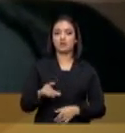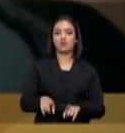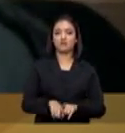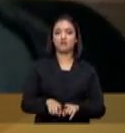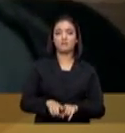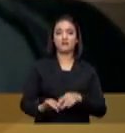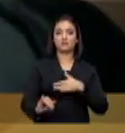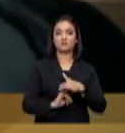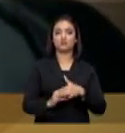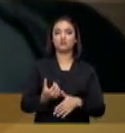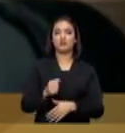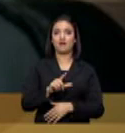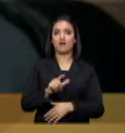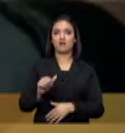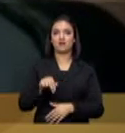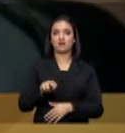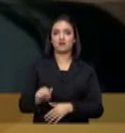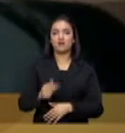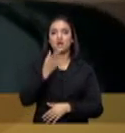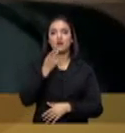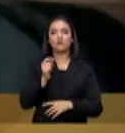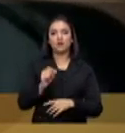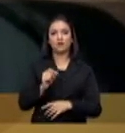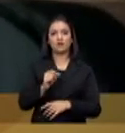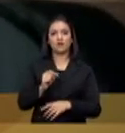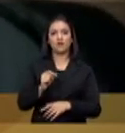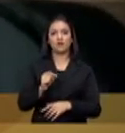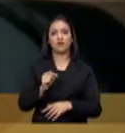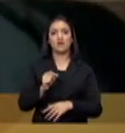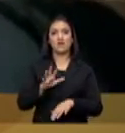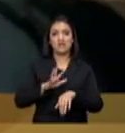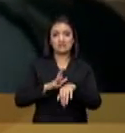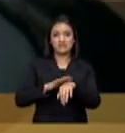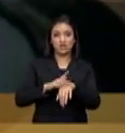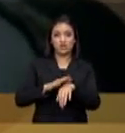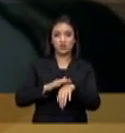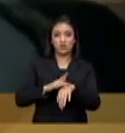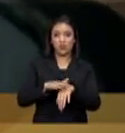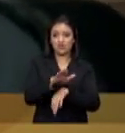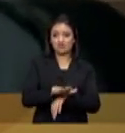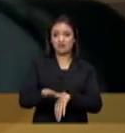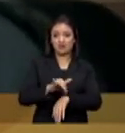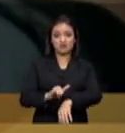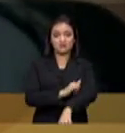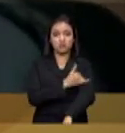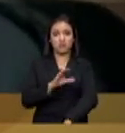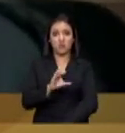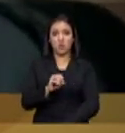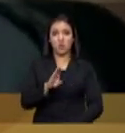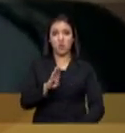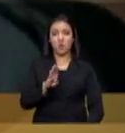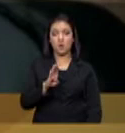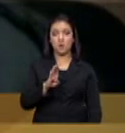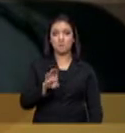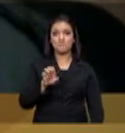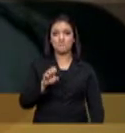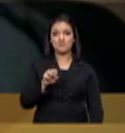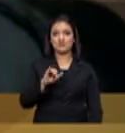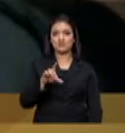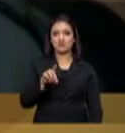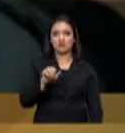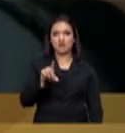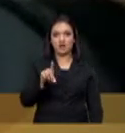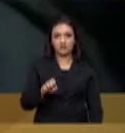Instituto Alana, a obesidade infantil é um problema grave de saúde pública e uma política